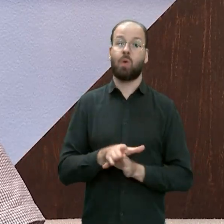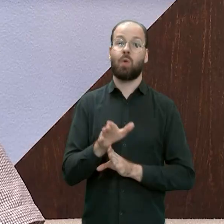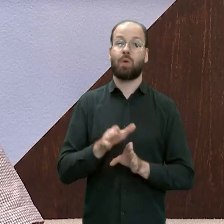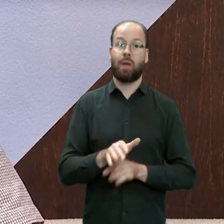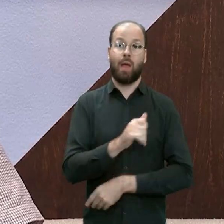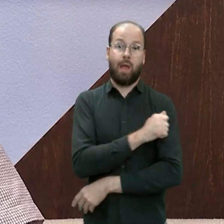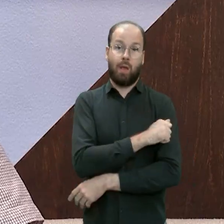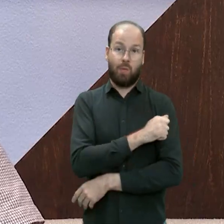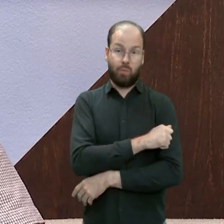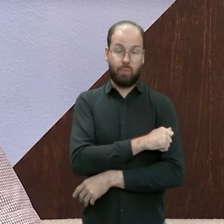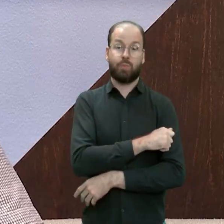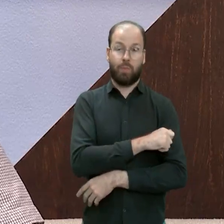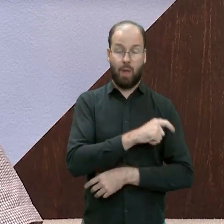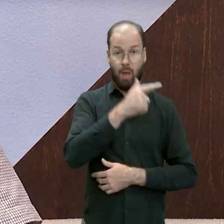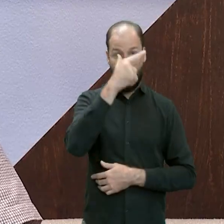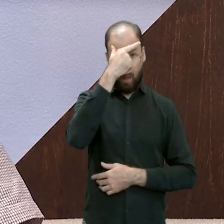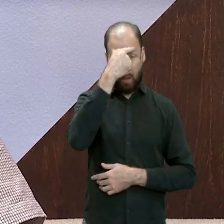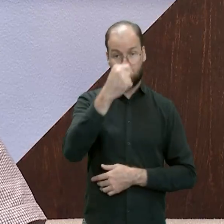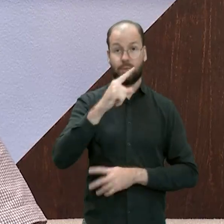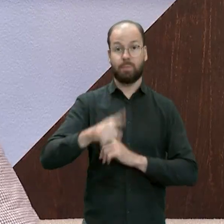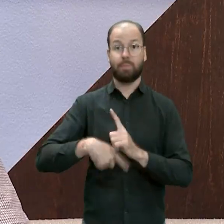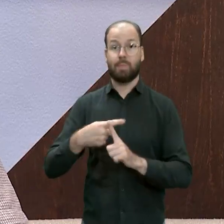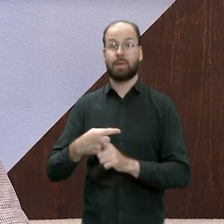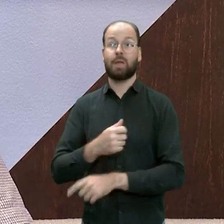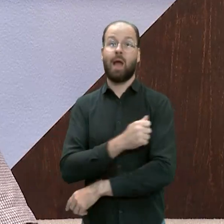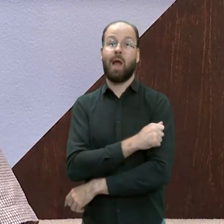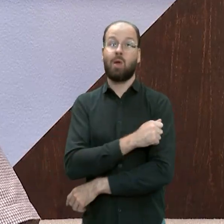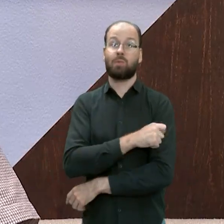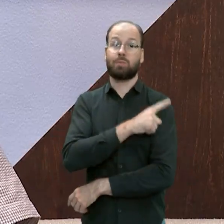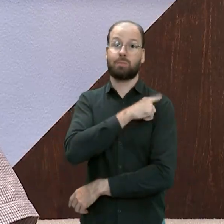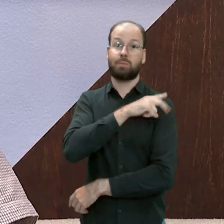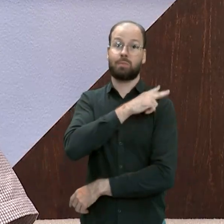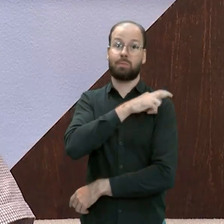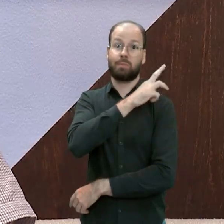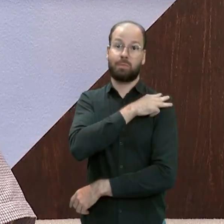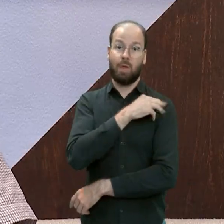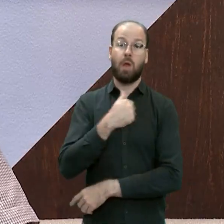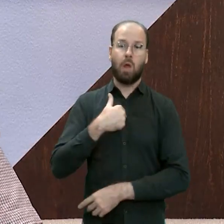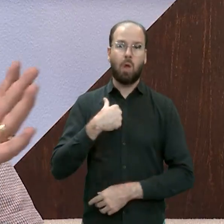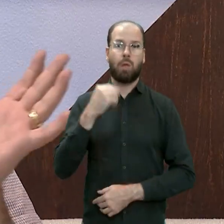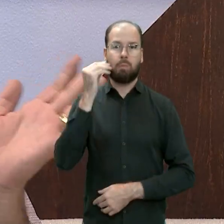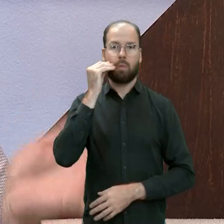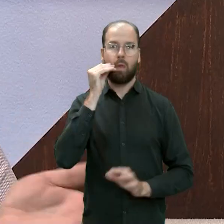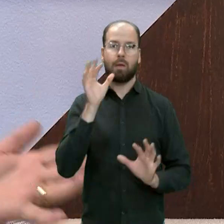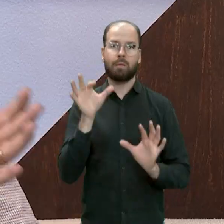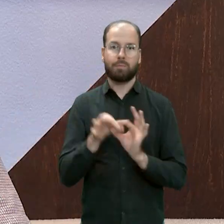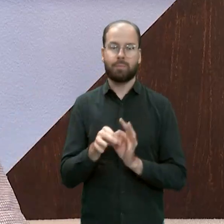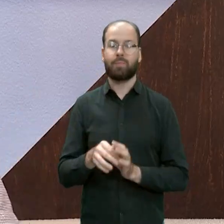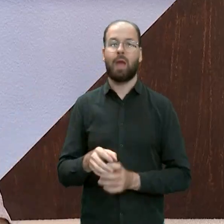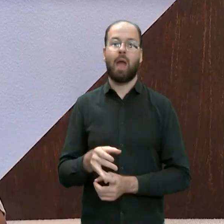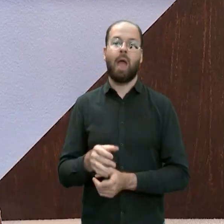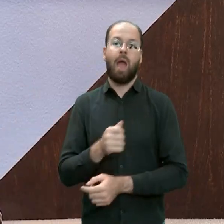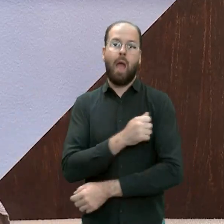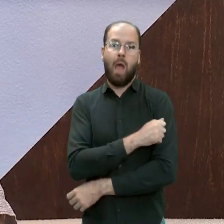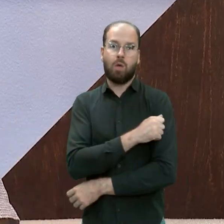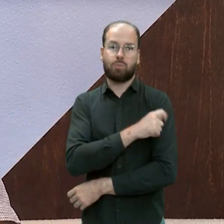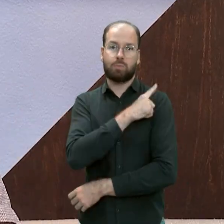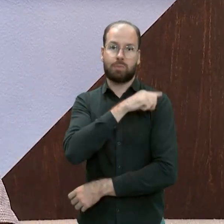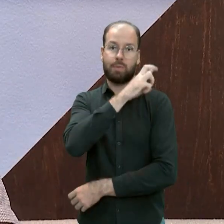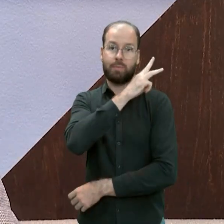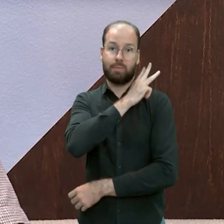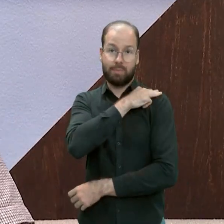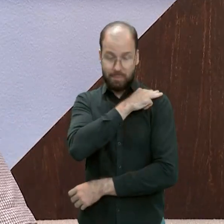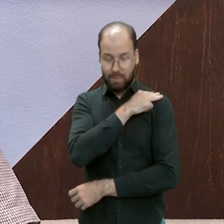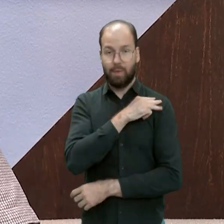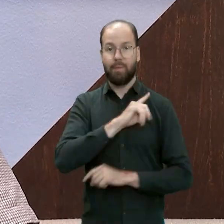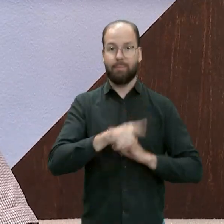também alunos do ensino médio. Então, eu estou tentando fazer essa integração, alunos de ensino médio, graduação e pós-graduação,